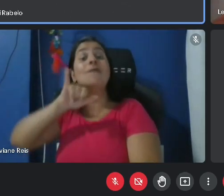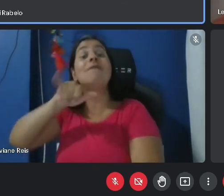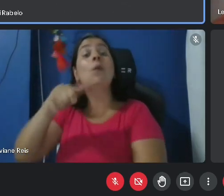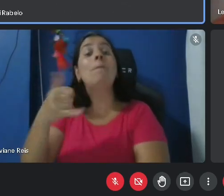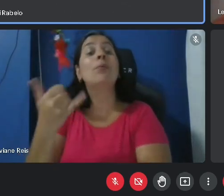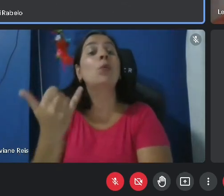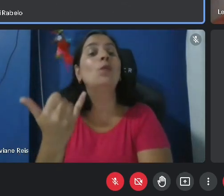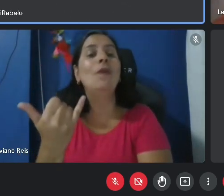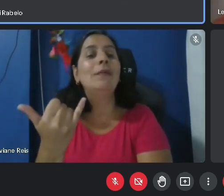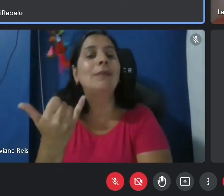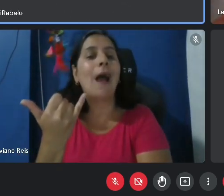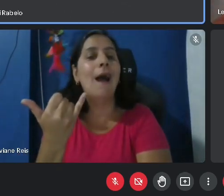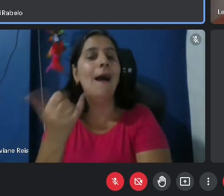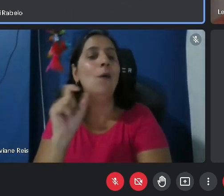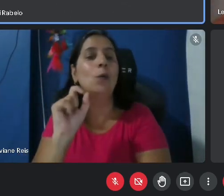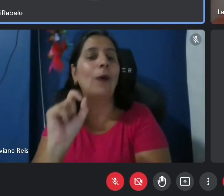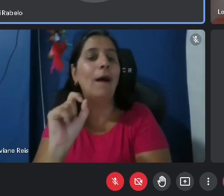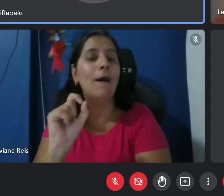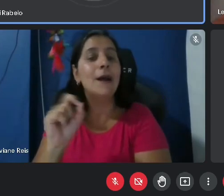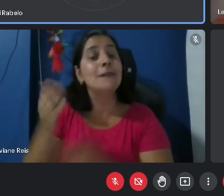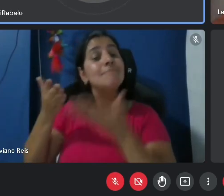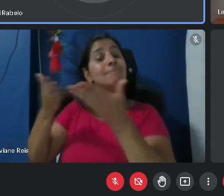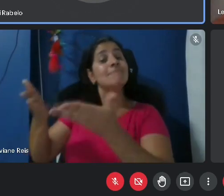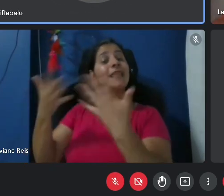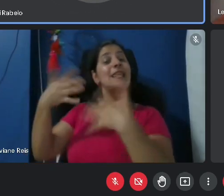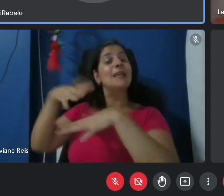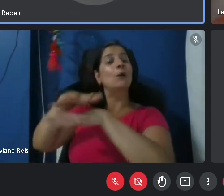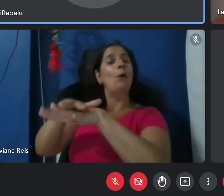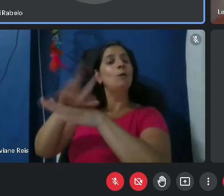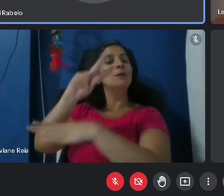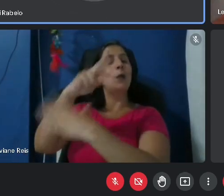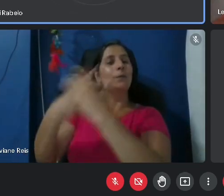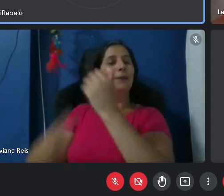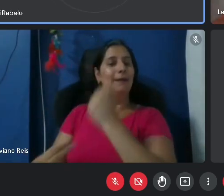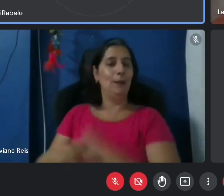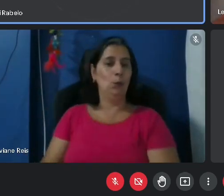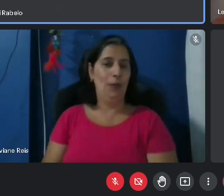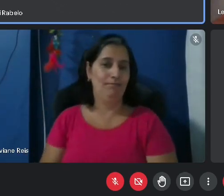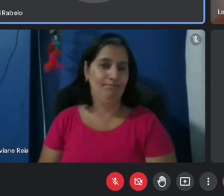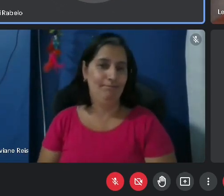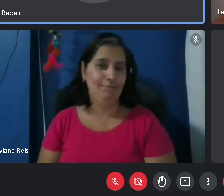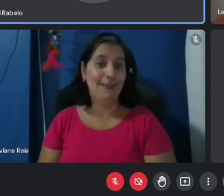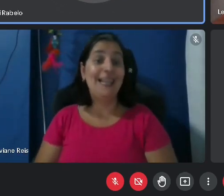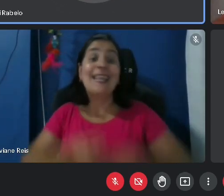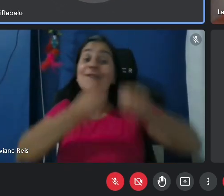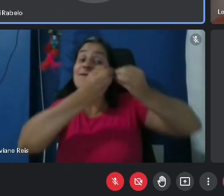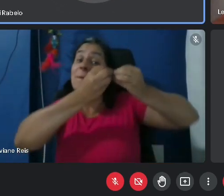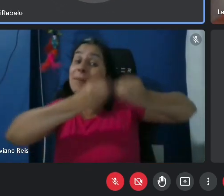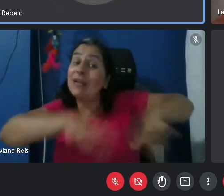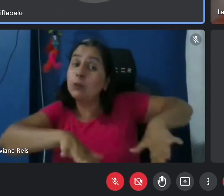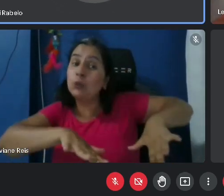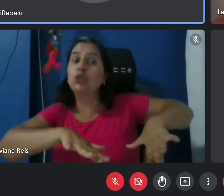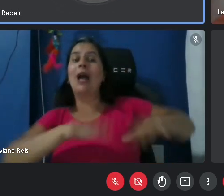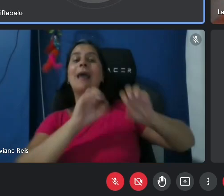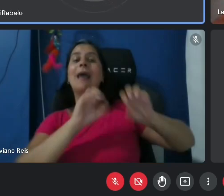nós vamos aproveitar o quê? é uma escola inclusiva bilíngue, e o